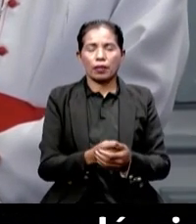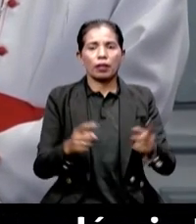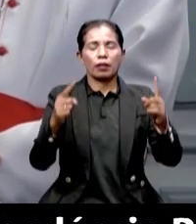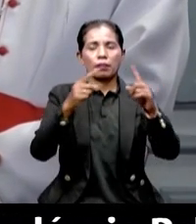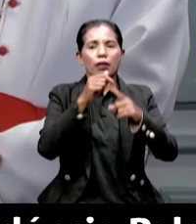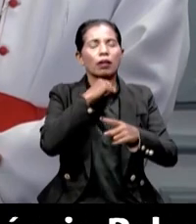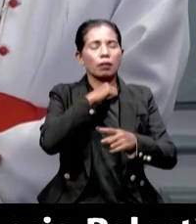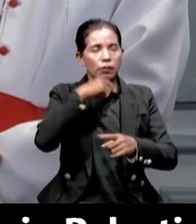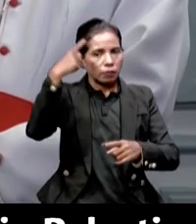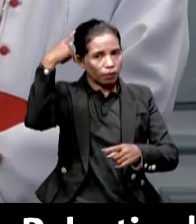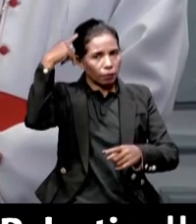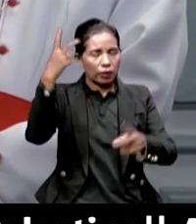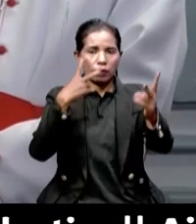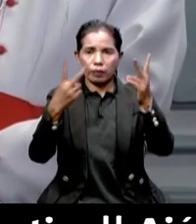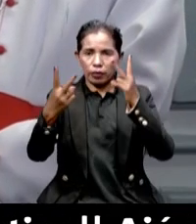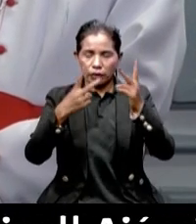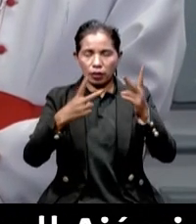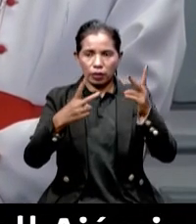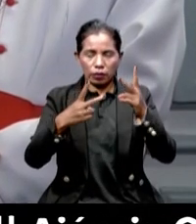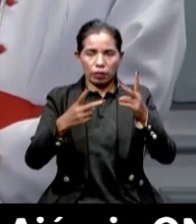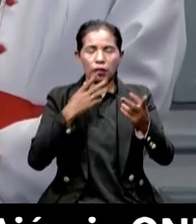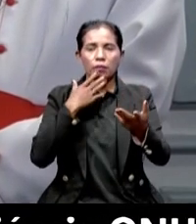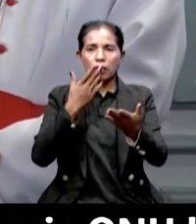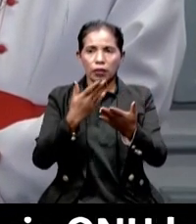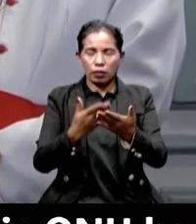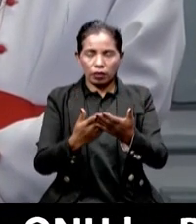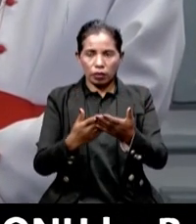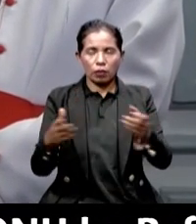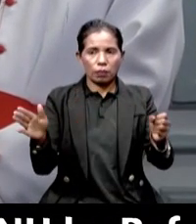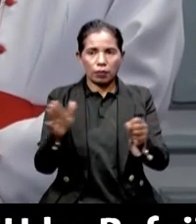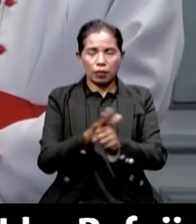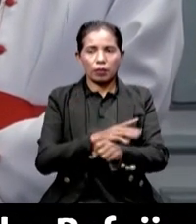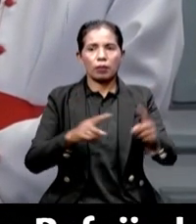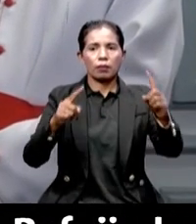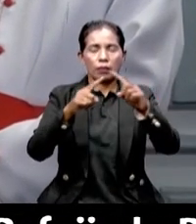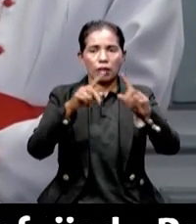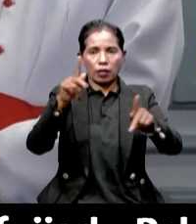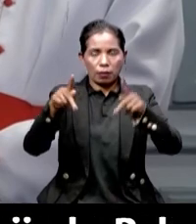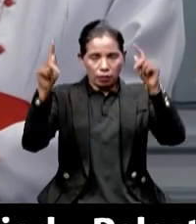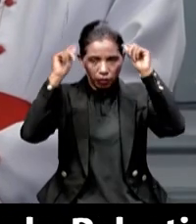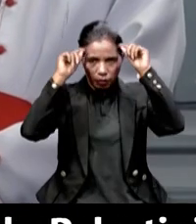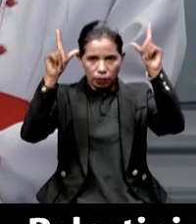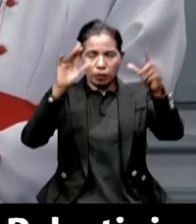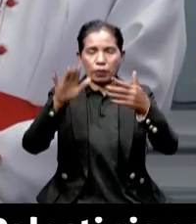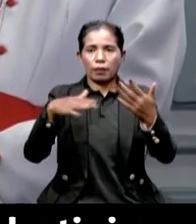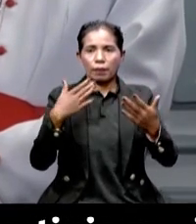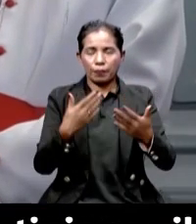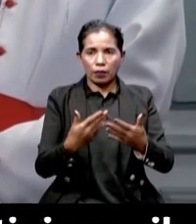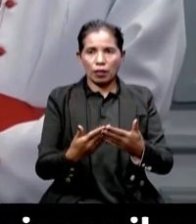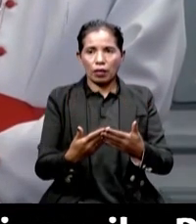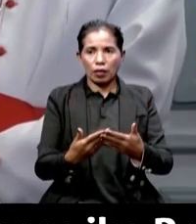e visita né, sair do sucesso completo a Timor-Leste. Visita